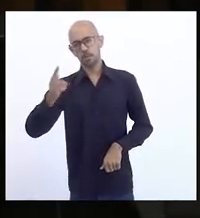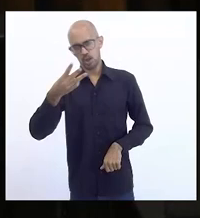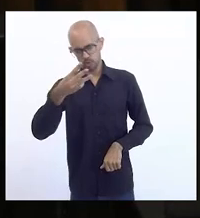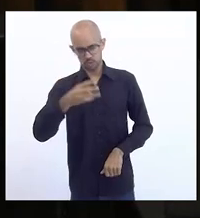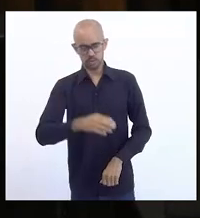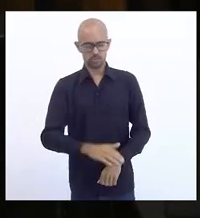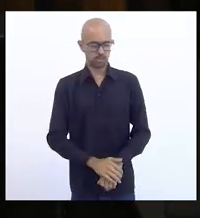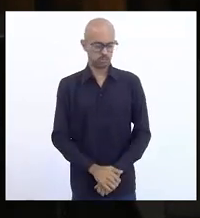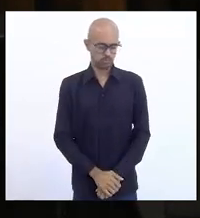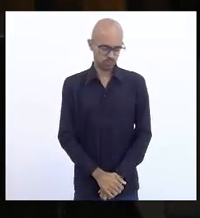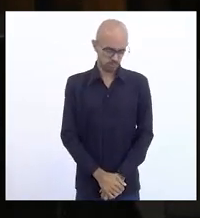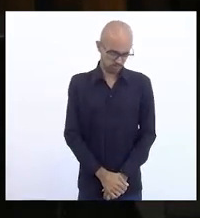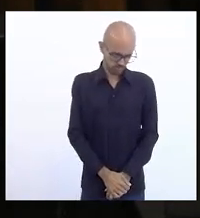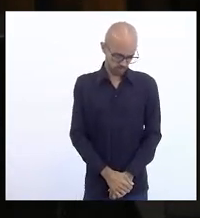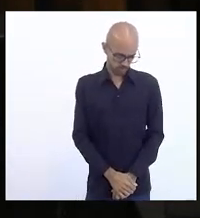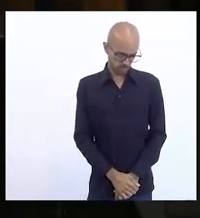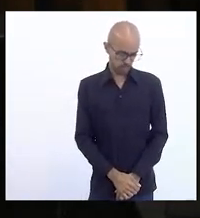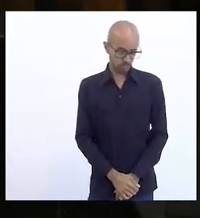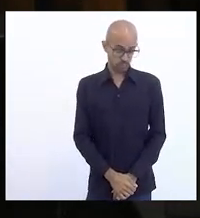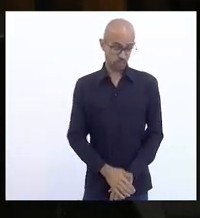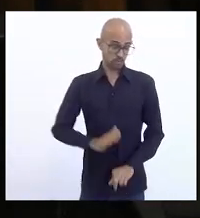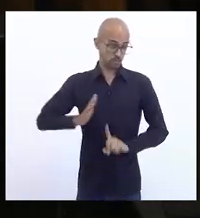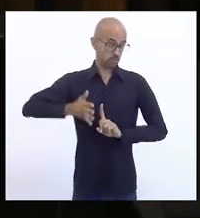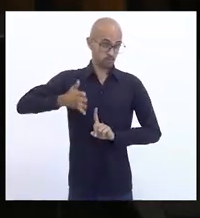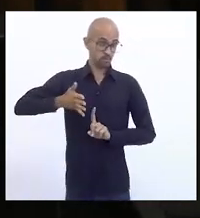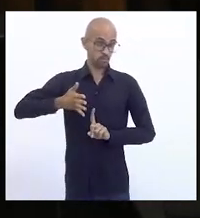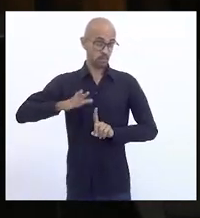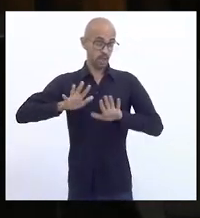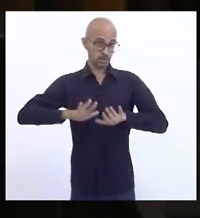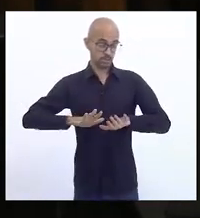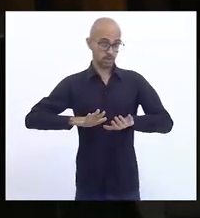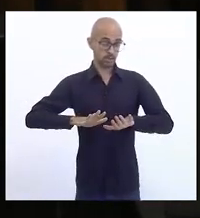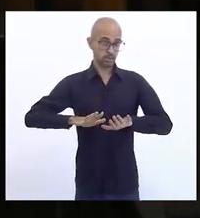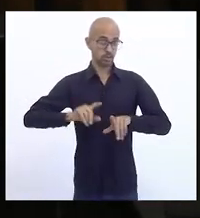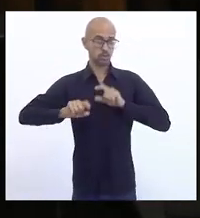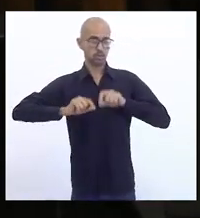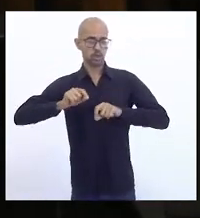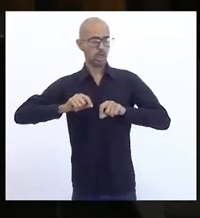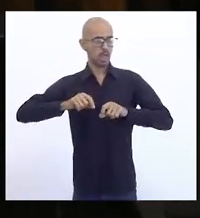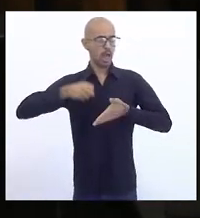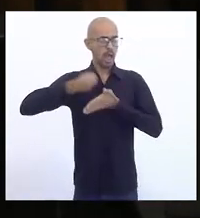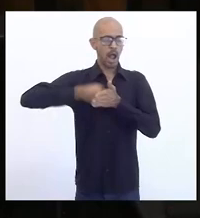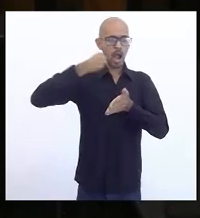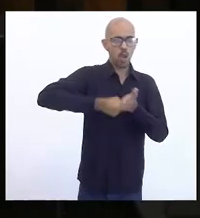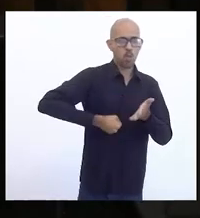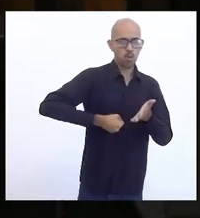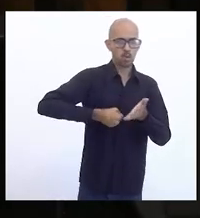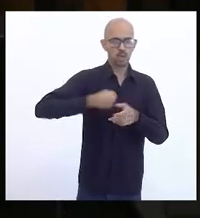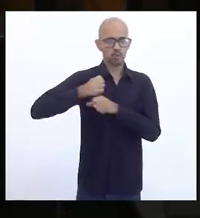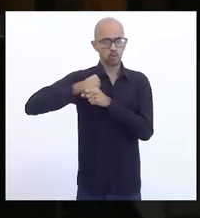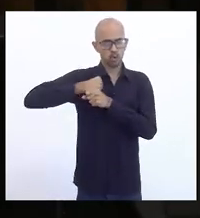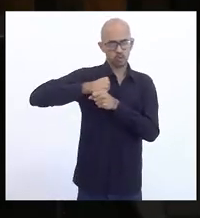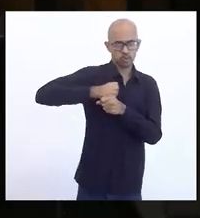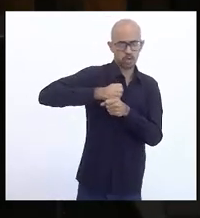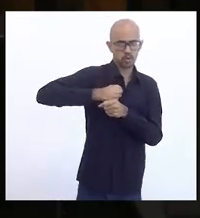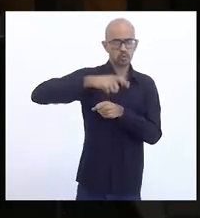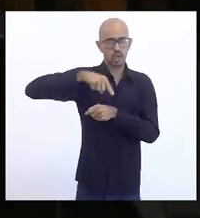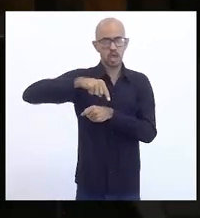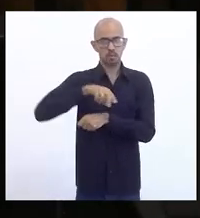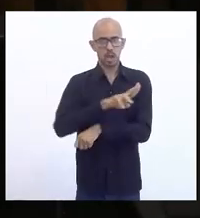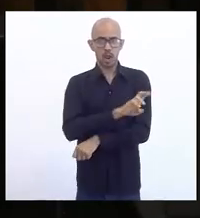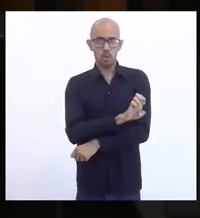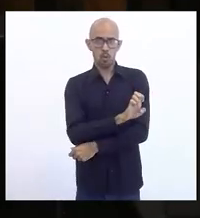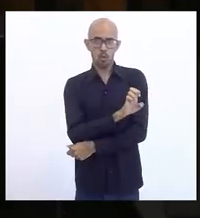Dito isso, senhora presidente, a luta que todos os anos se trava é exatamente para dar o